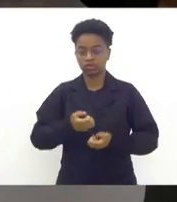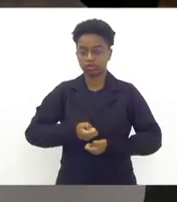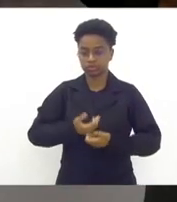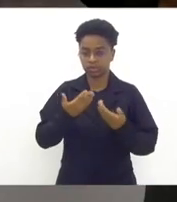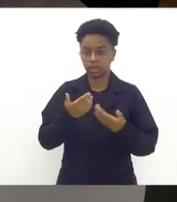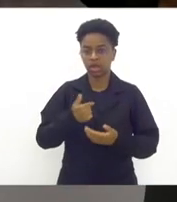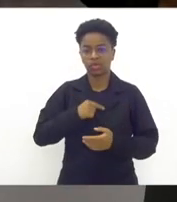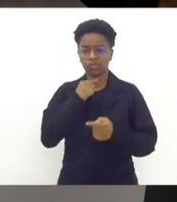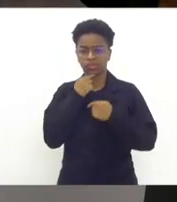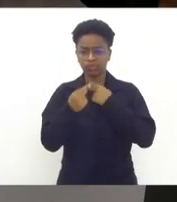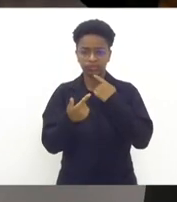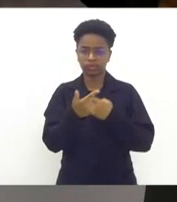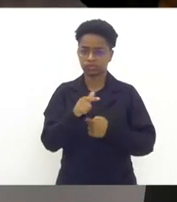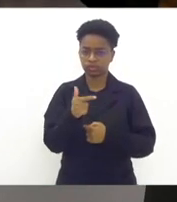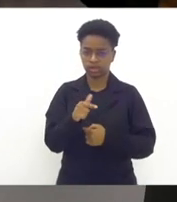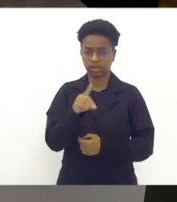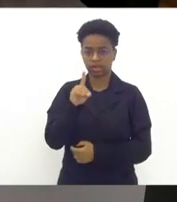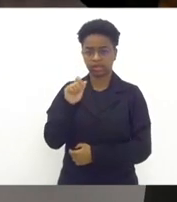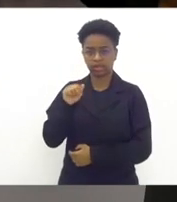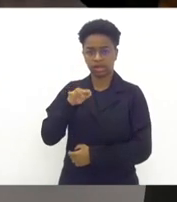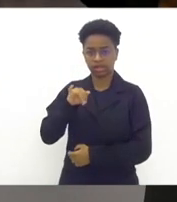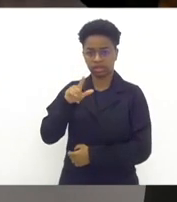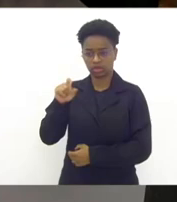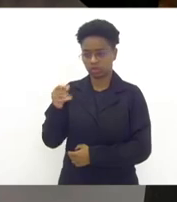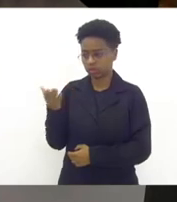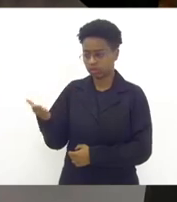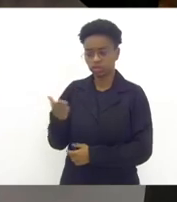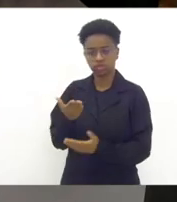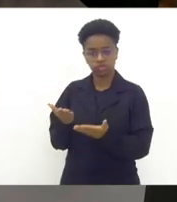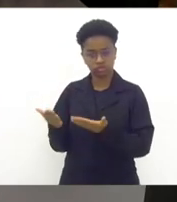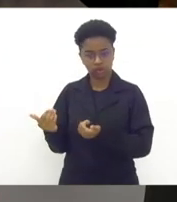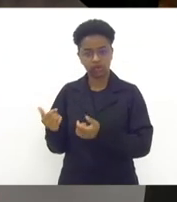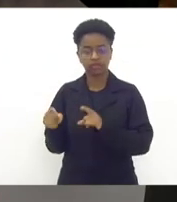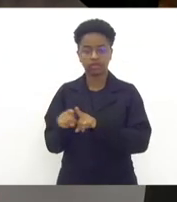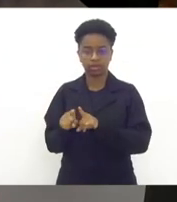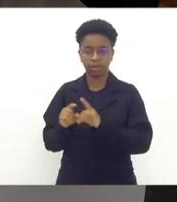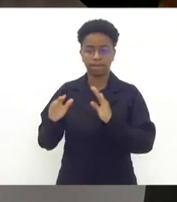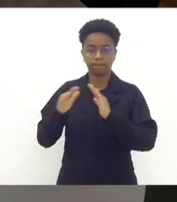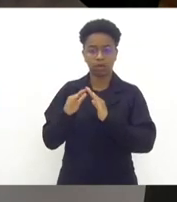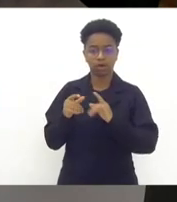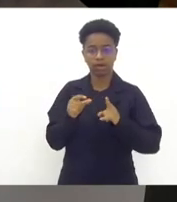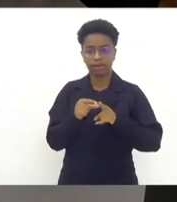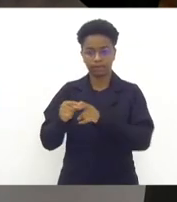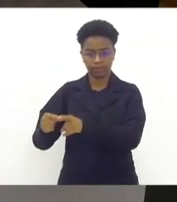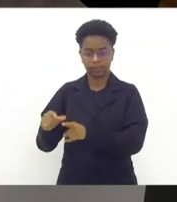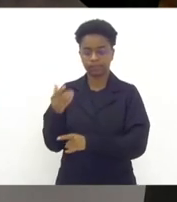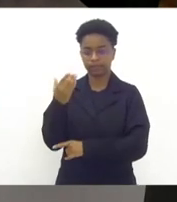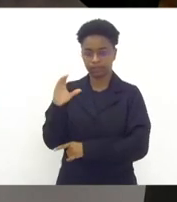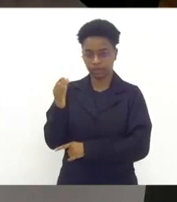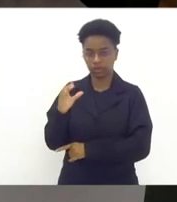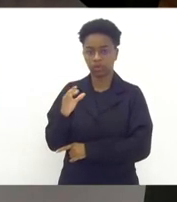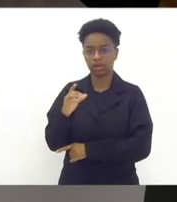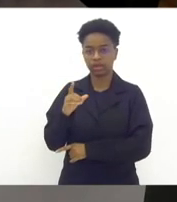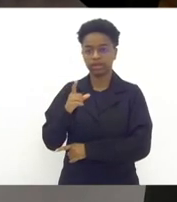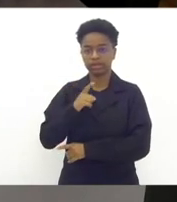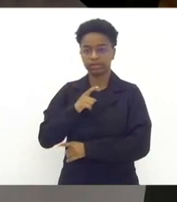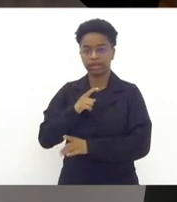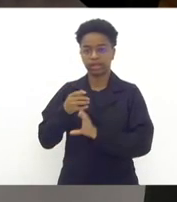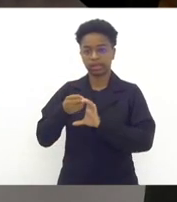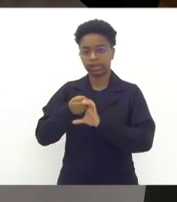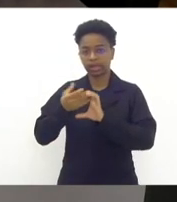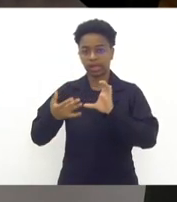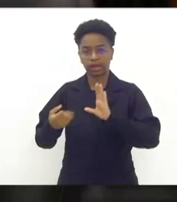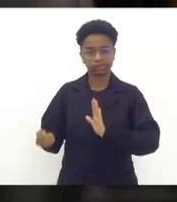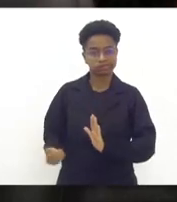dúvida que o Danilo, enquanto um jovem, também de periferia de Niterói, traz as marcas